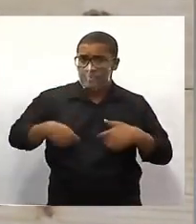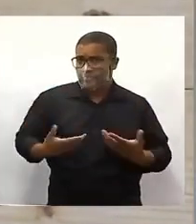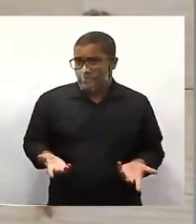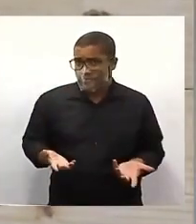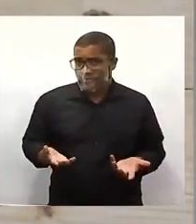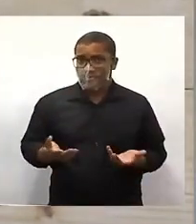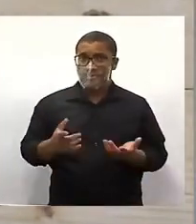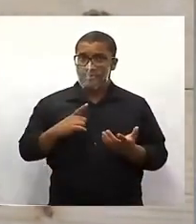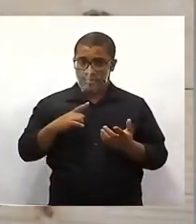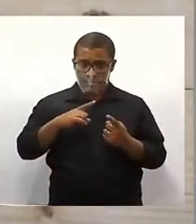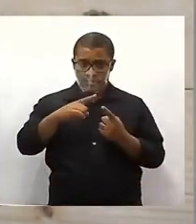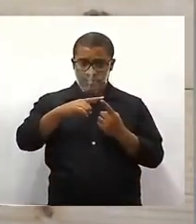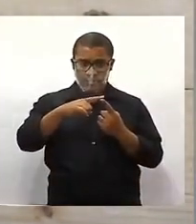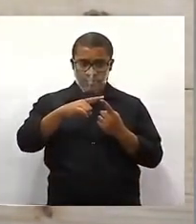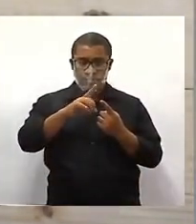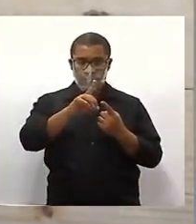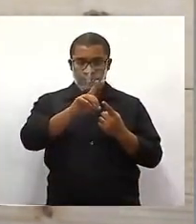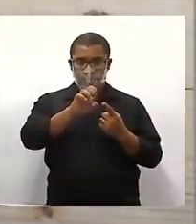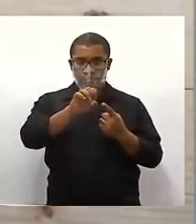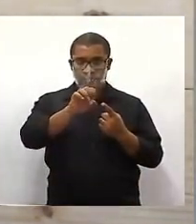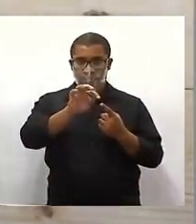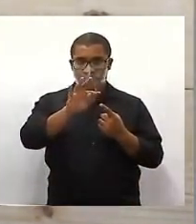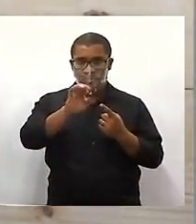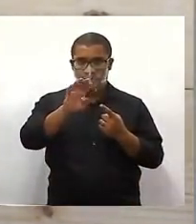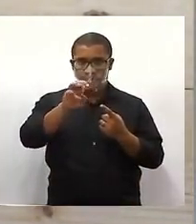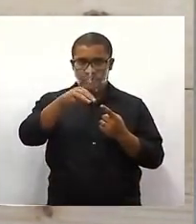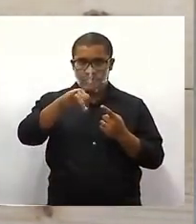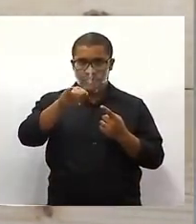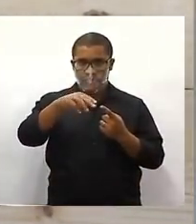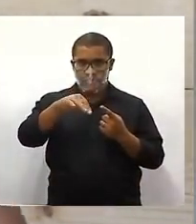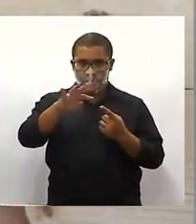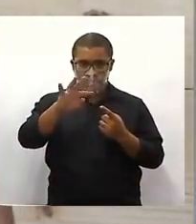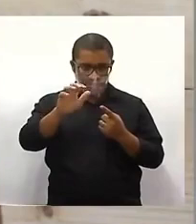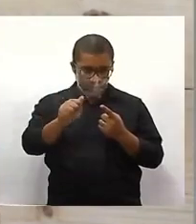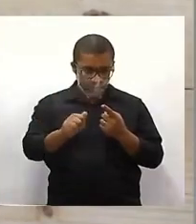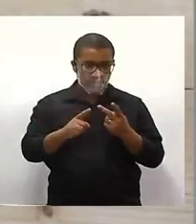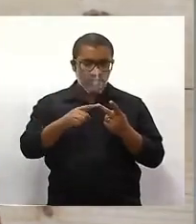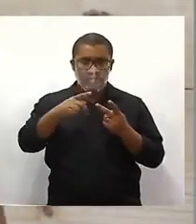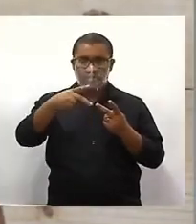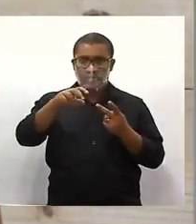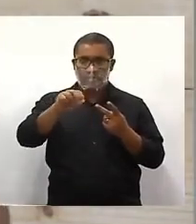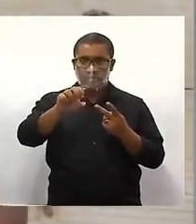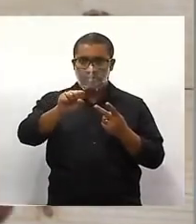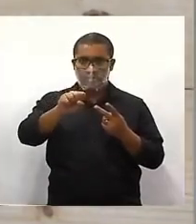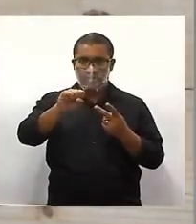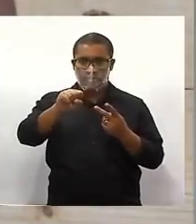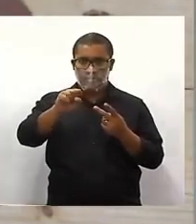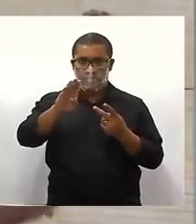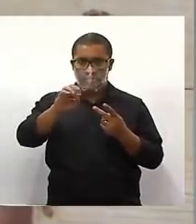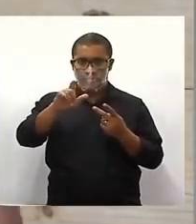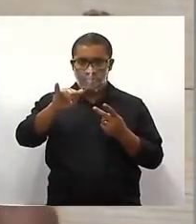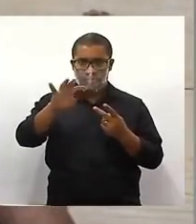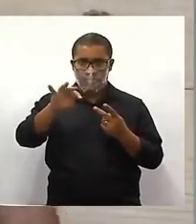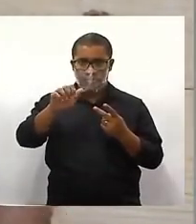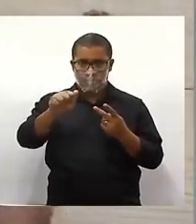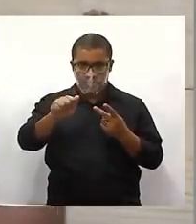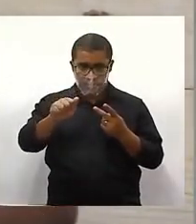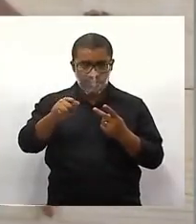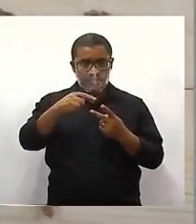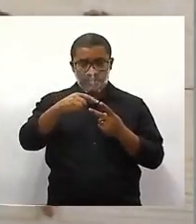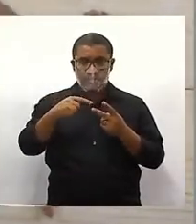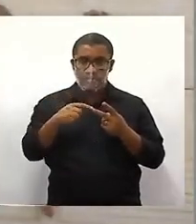duas escolas, determinista, possibilista, que fundamentaram a geografia como ciência. Então, para essa questão